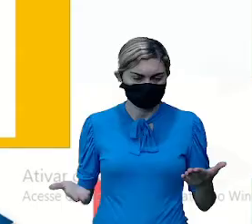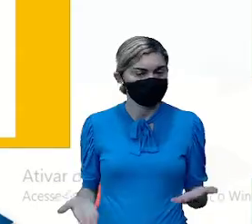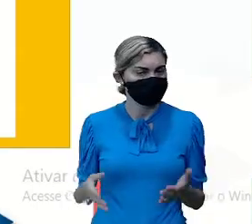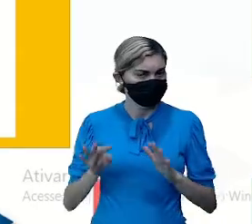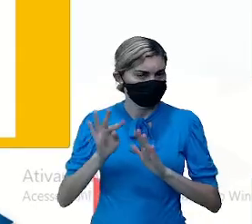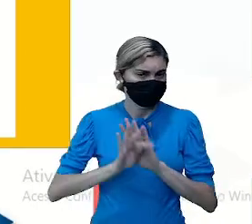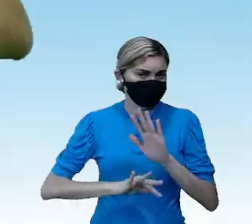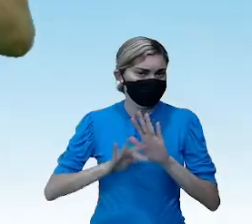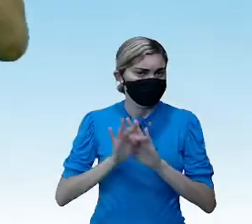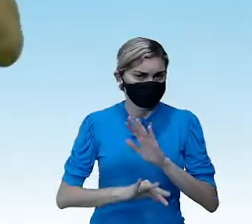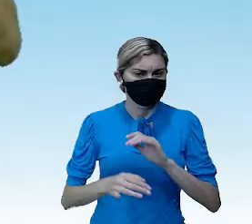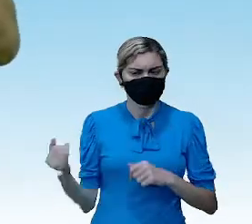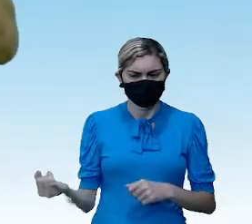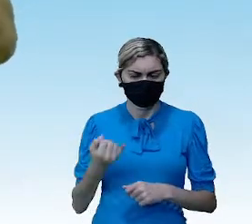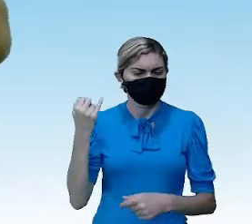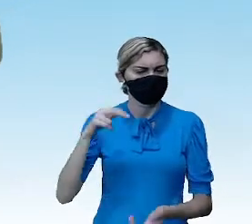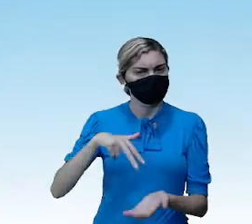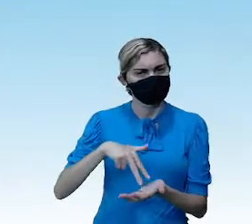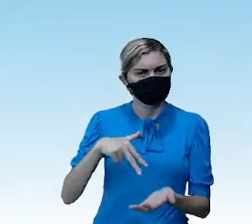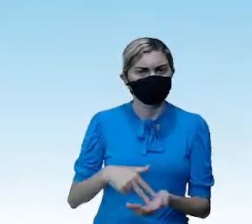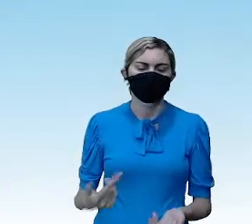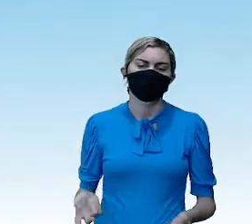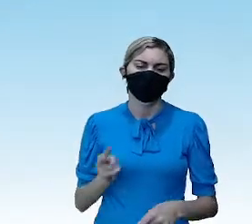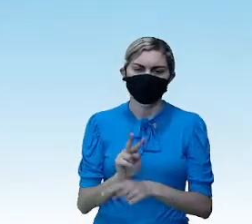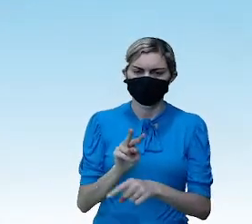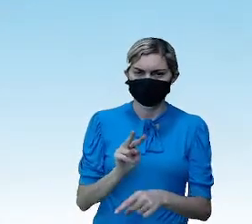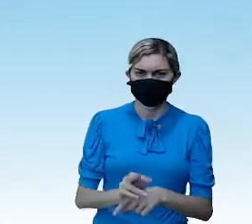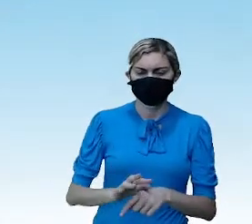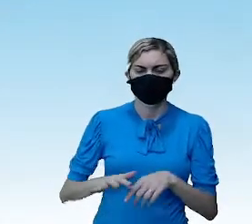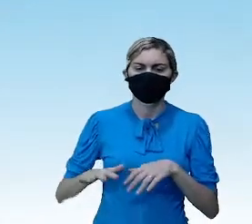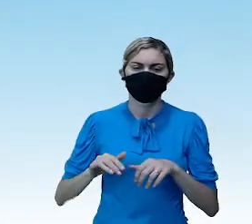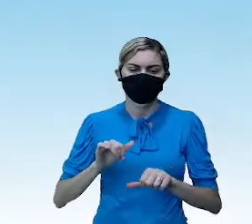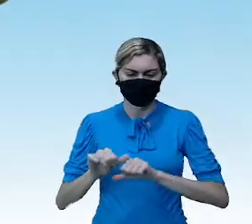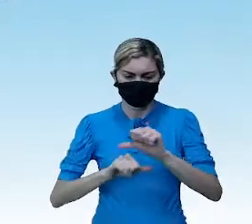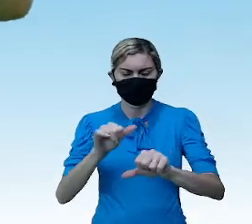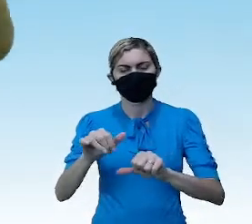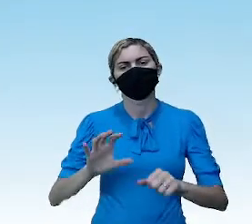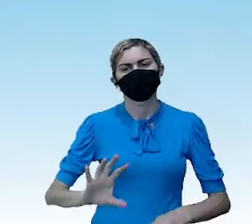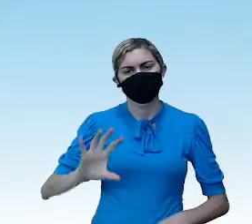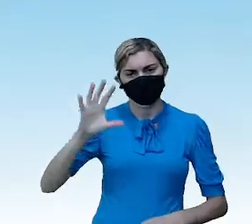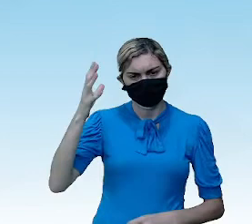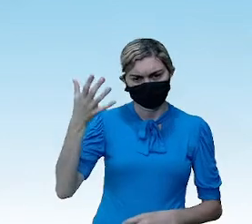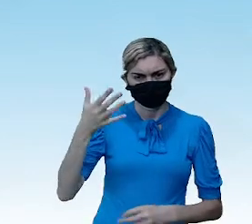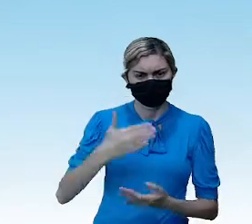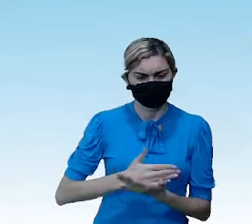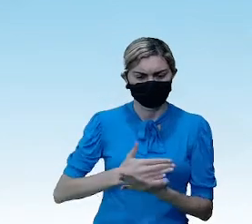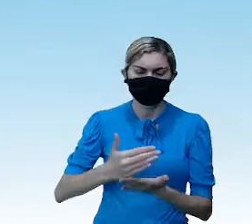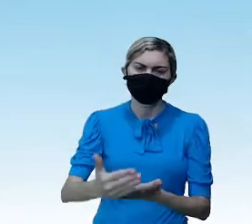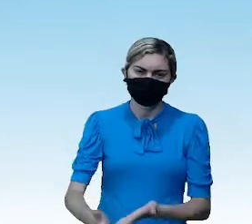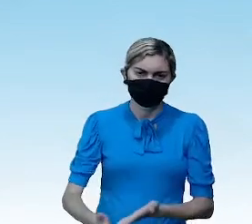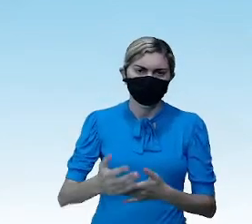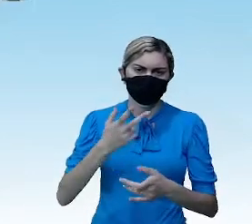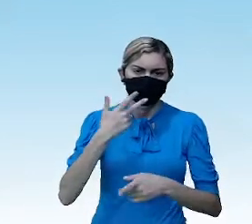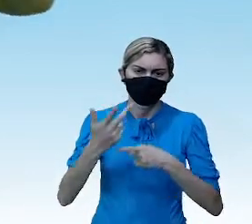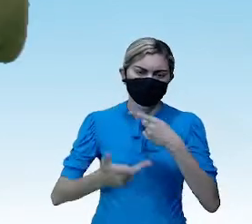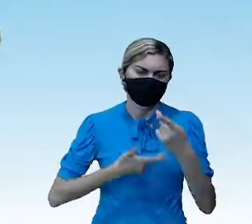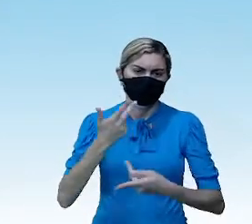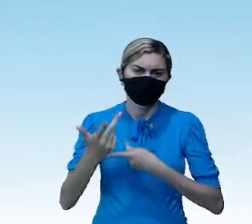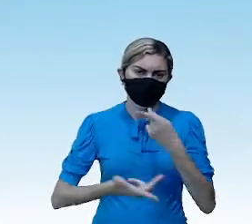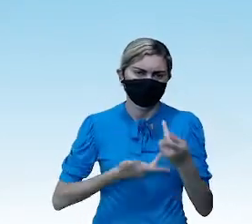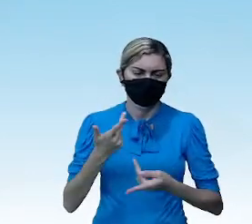texto sagrado, preservação e a manifestação. Essa introdução, como eu já falei,